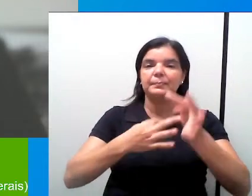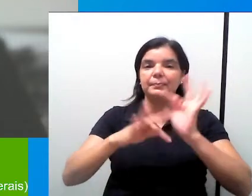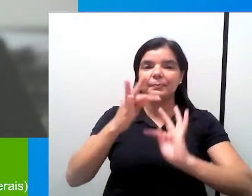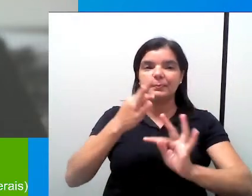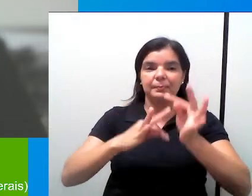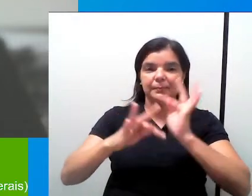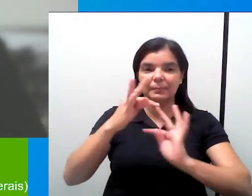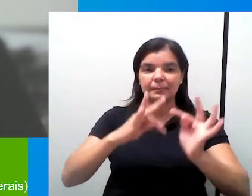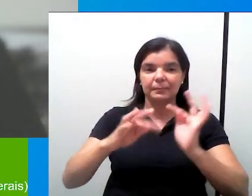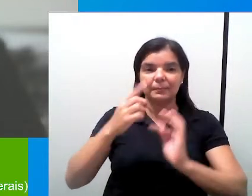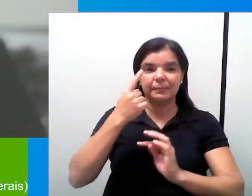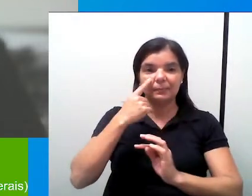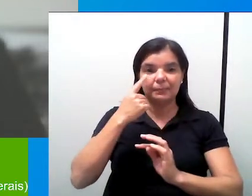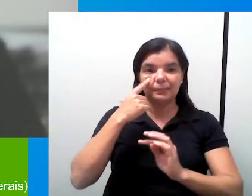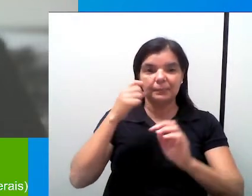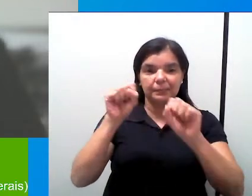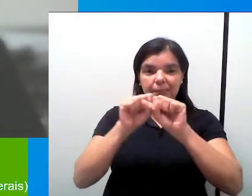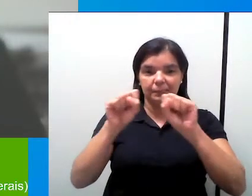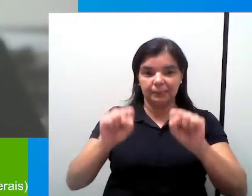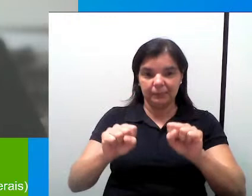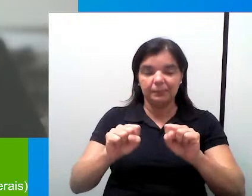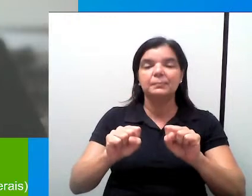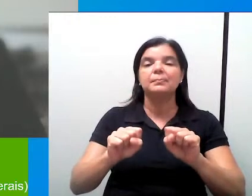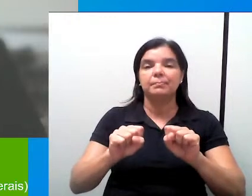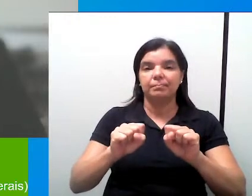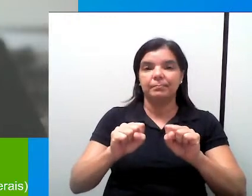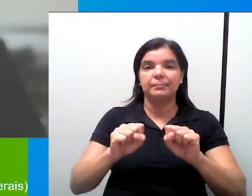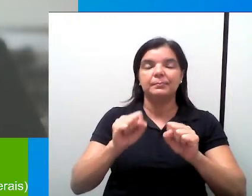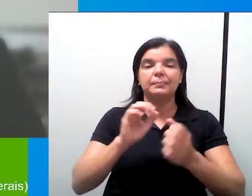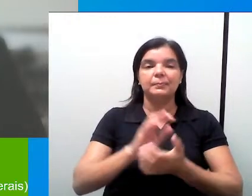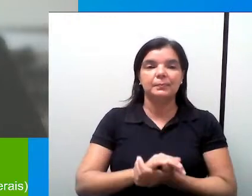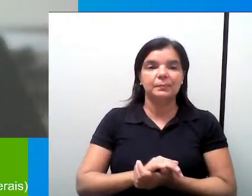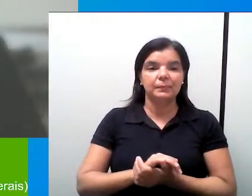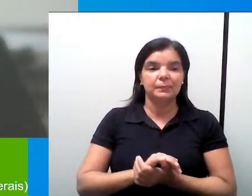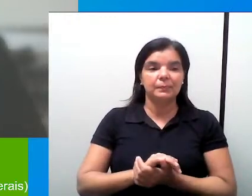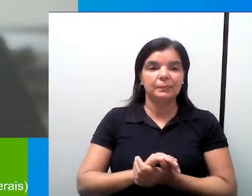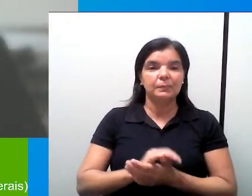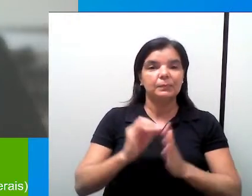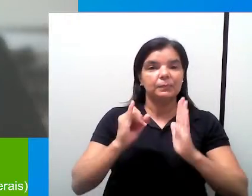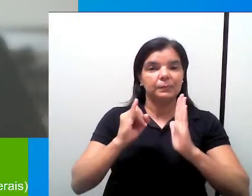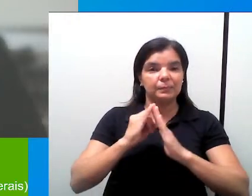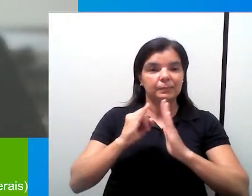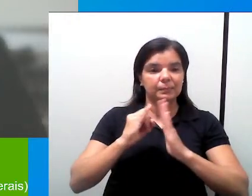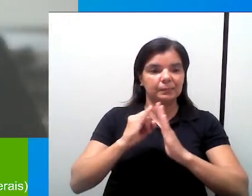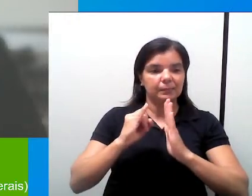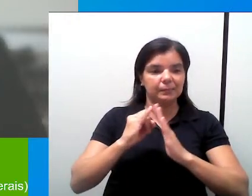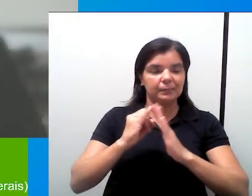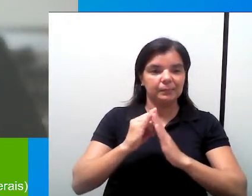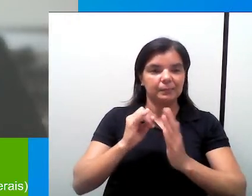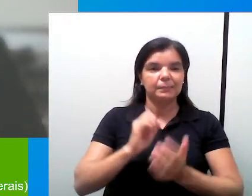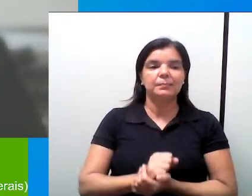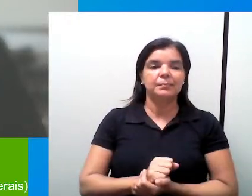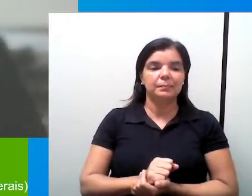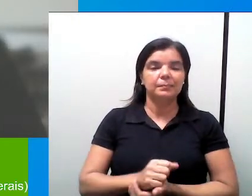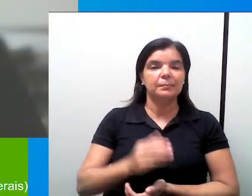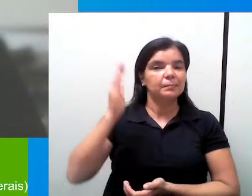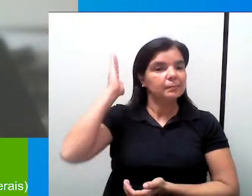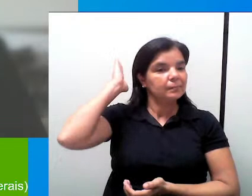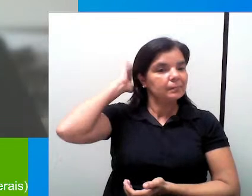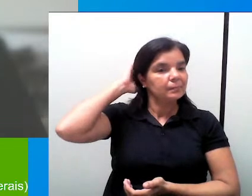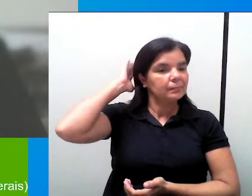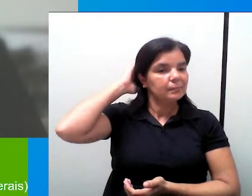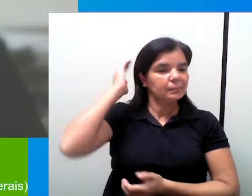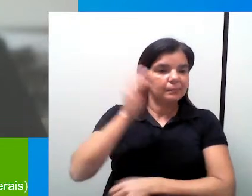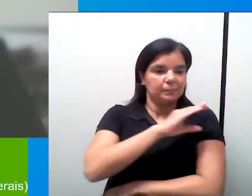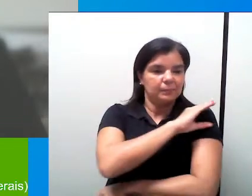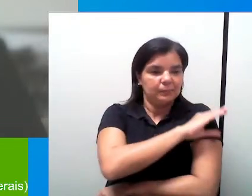Análise e Desenvolvimento de Sistemas do campus Itaituba, do Instituto Federal do Pará, o coordenador do